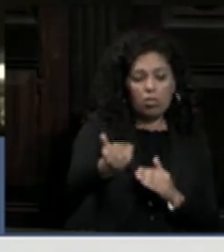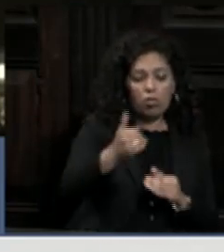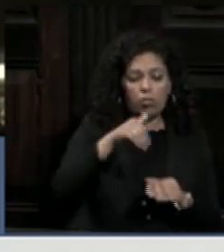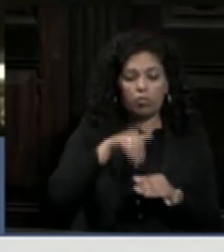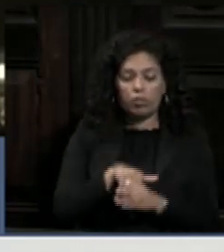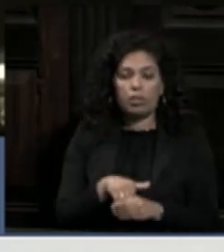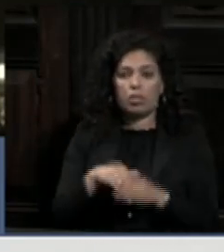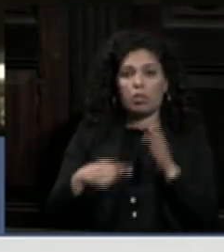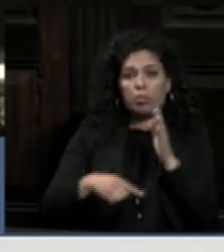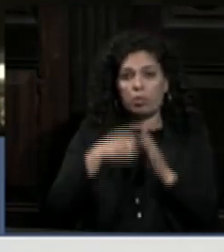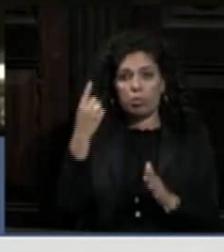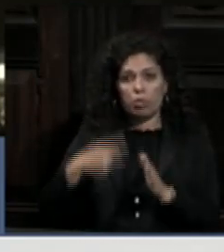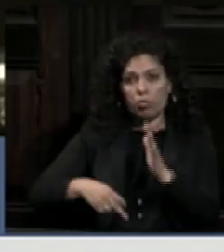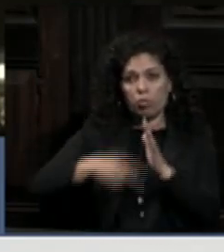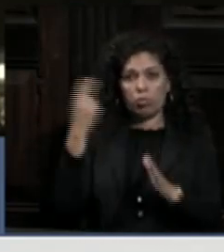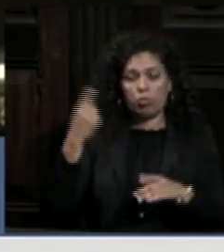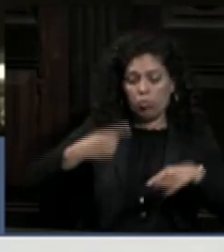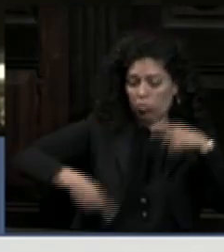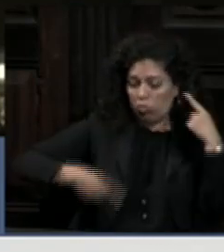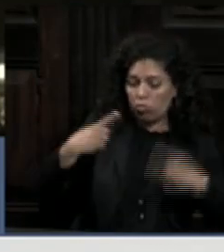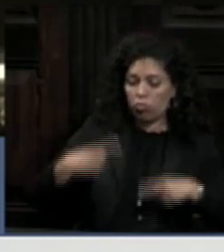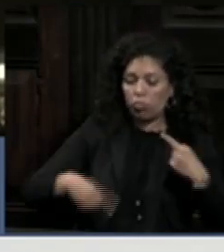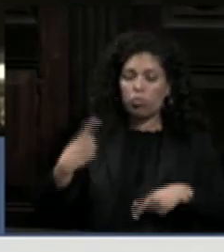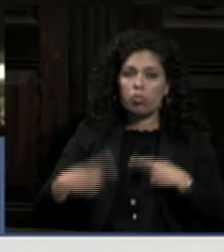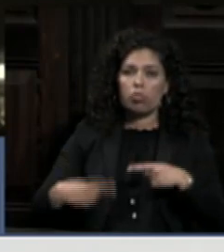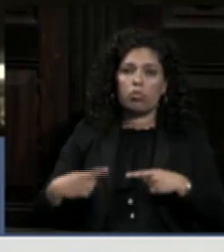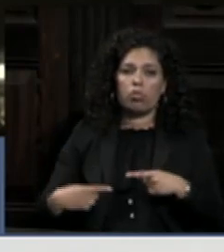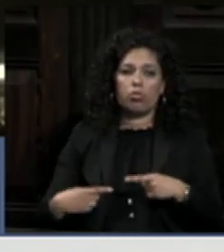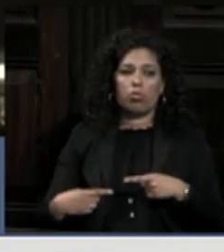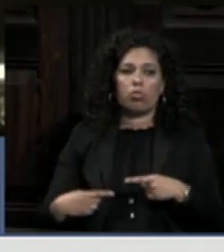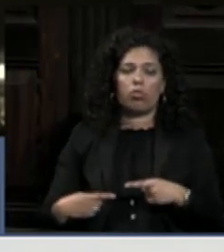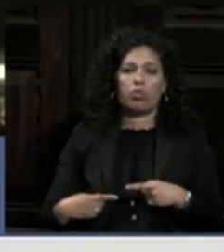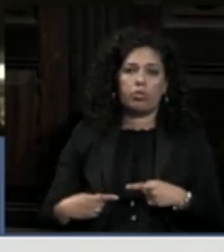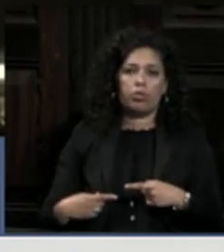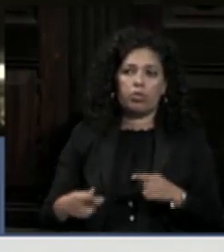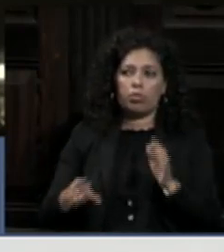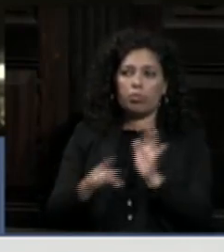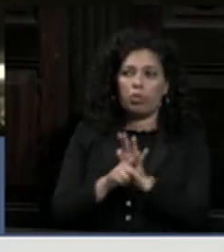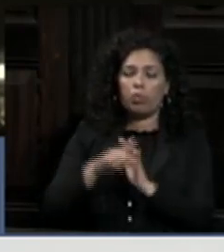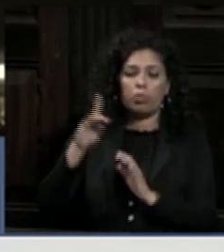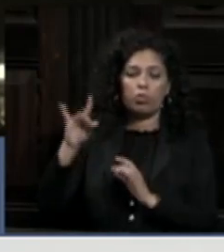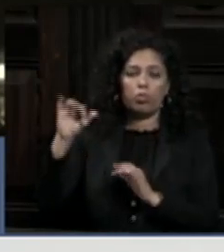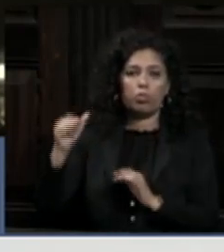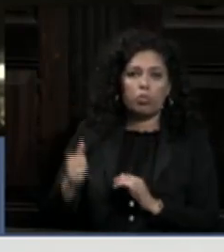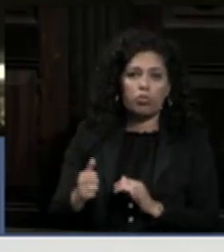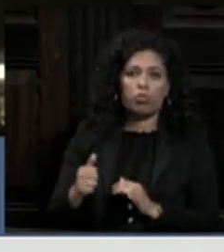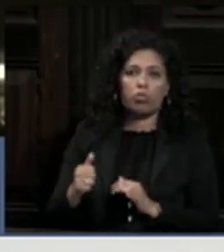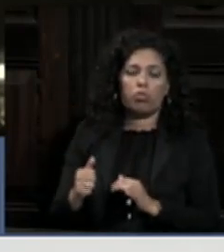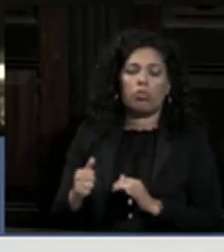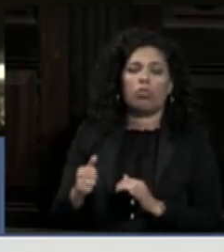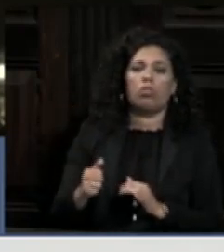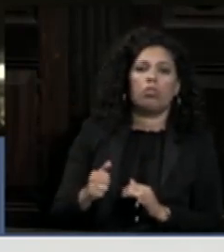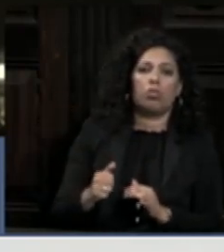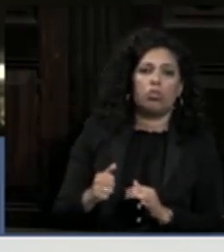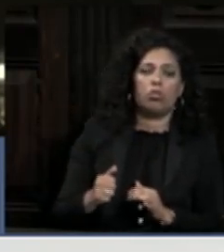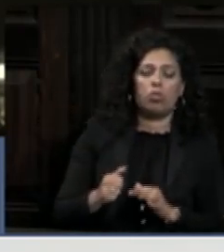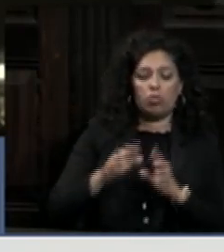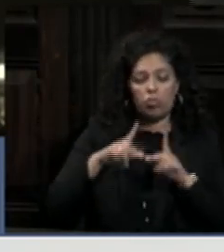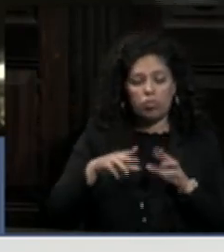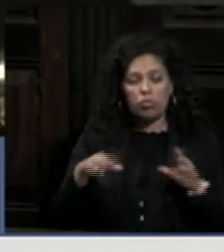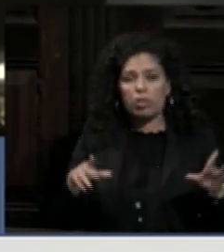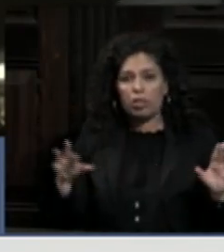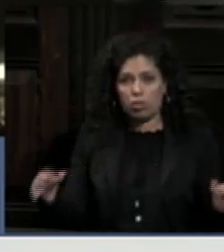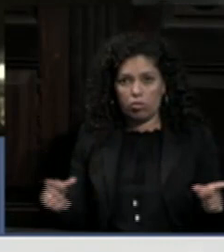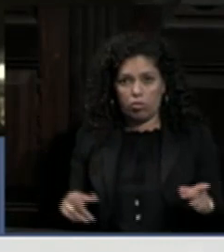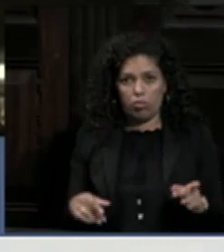primeira discussão projeto de lei número 438 m 15 autoria de deputados ana rodrigues êxito